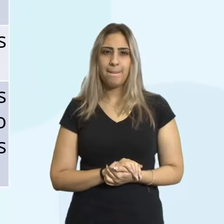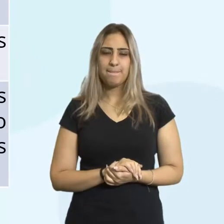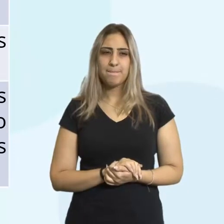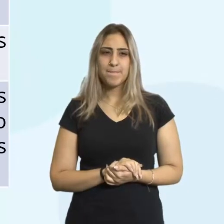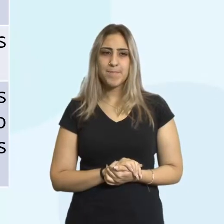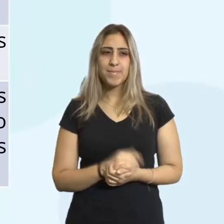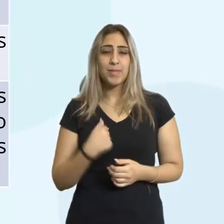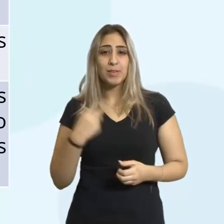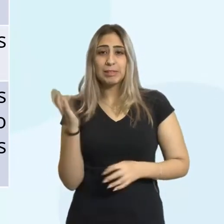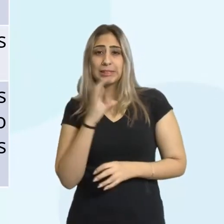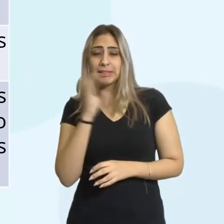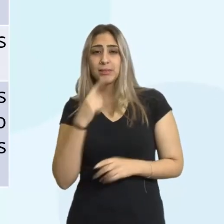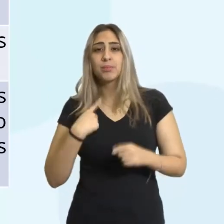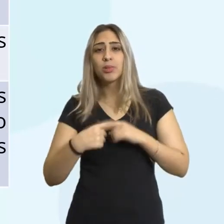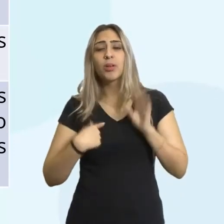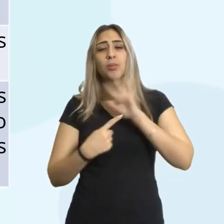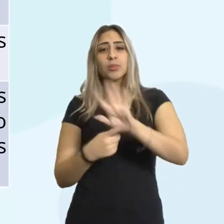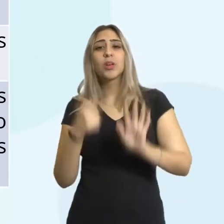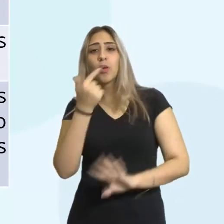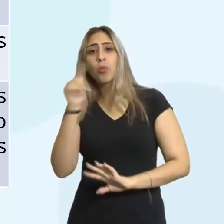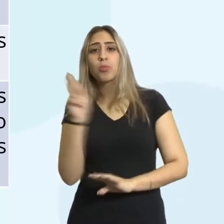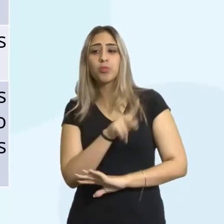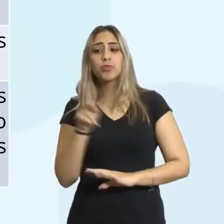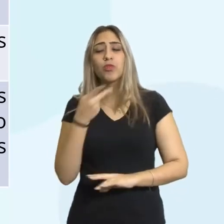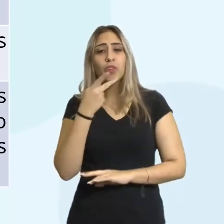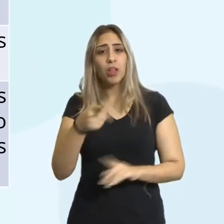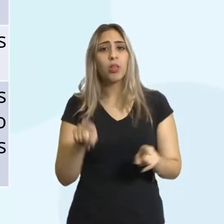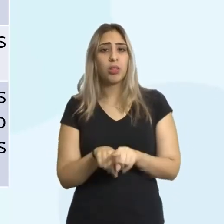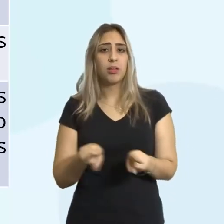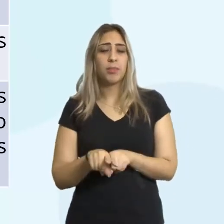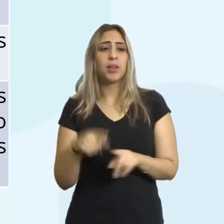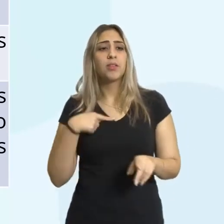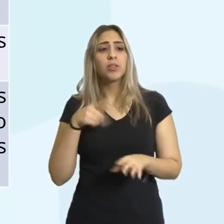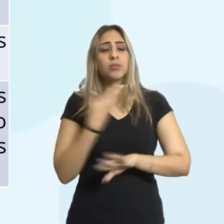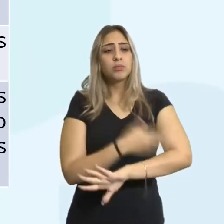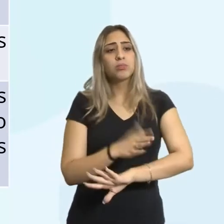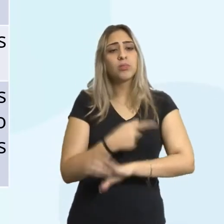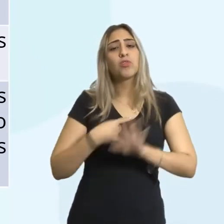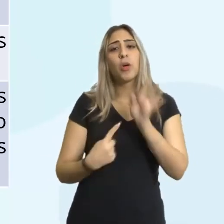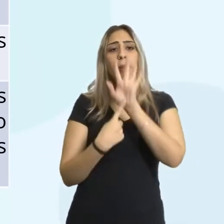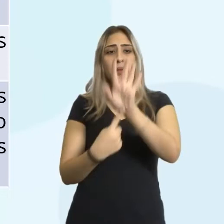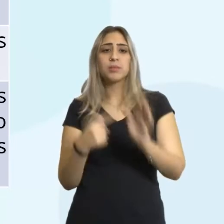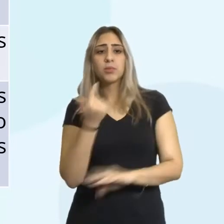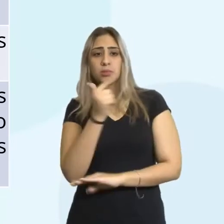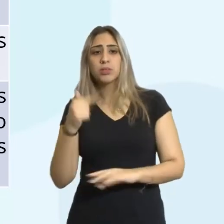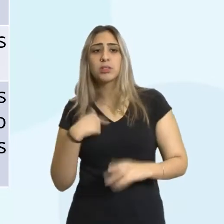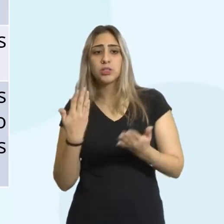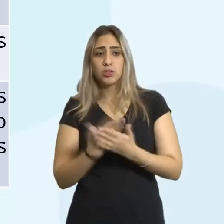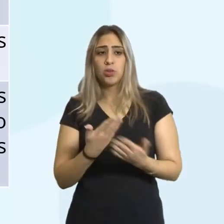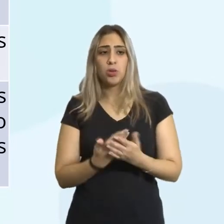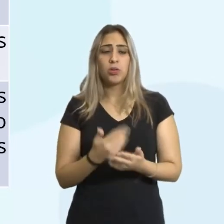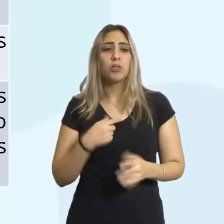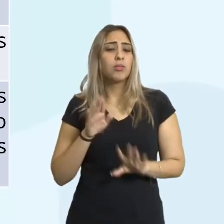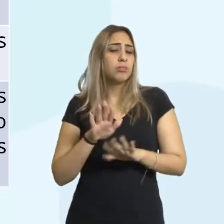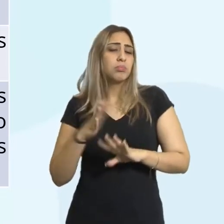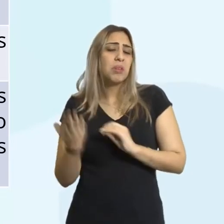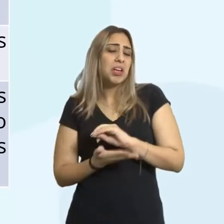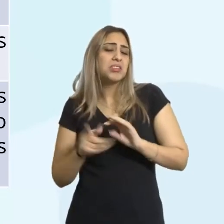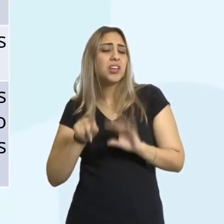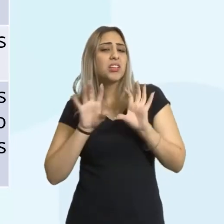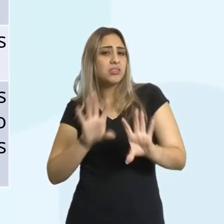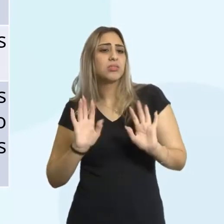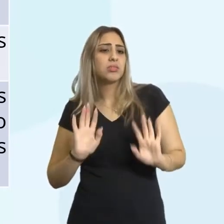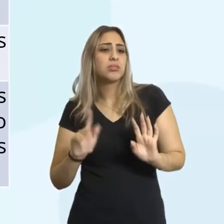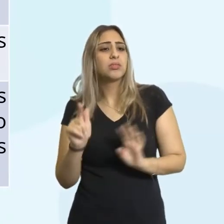tem eles vão apreciar essas cenas eles vão ensaiar e eles vão apresentar para o resto da escola basicamente é isso